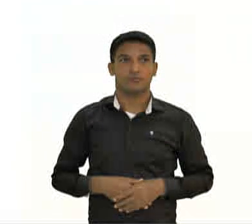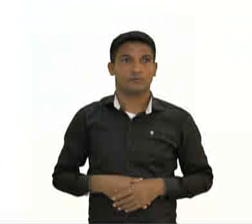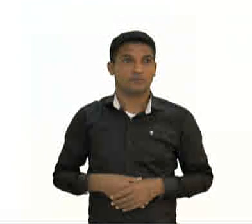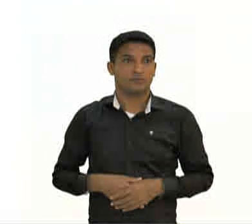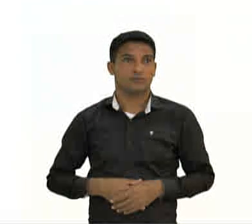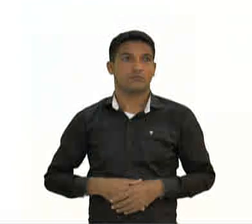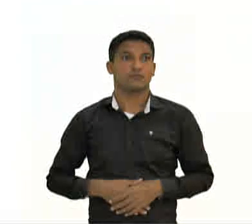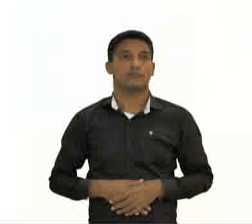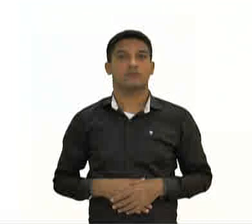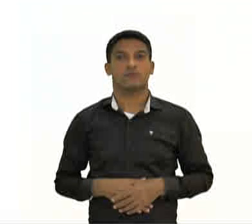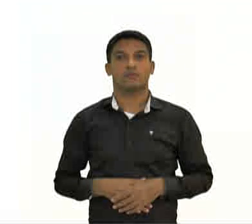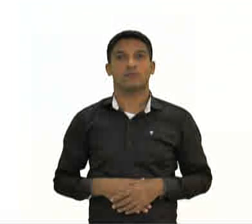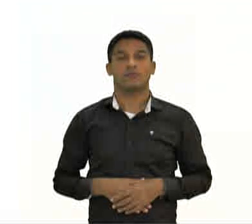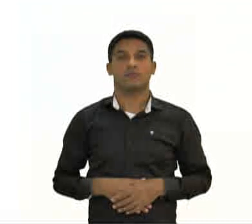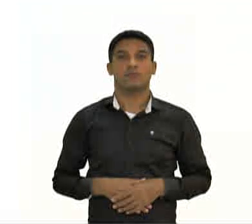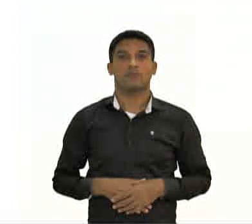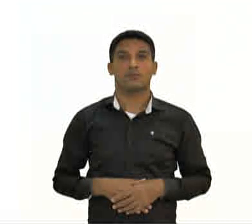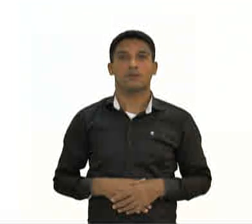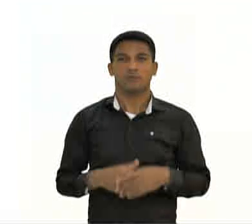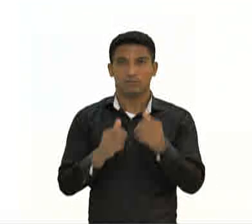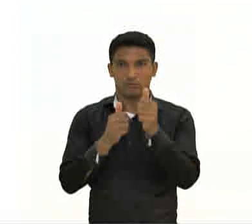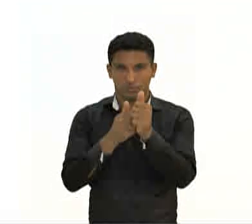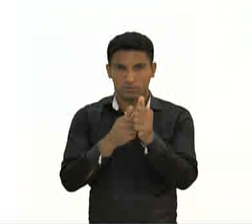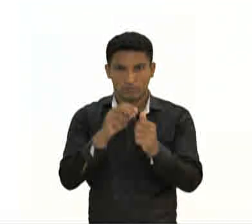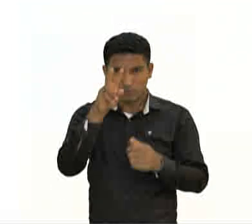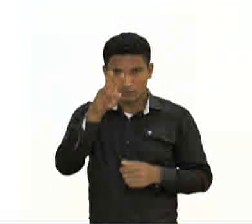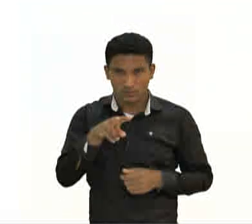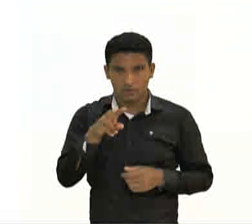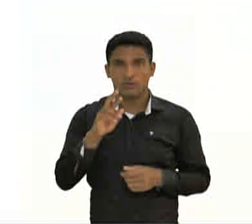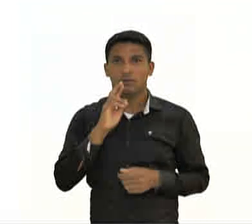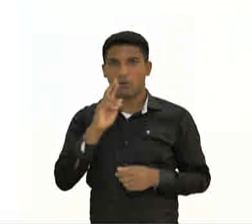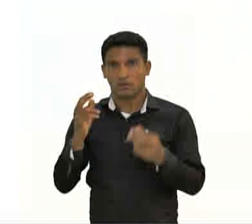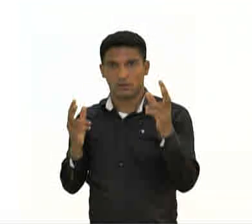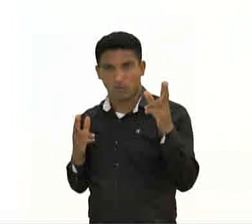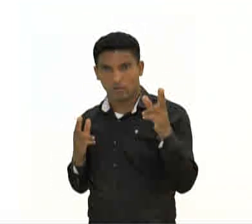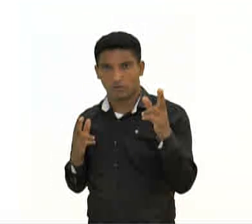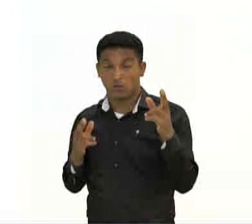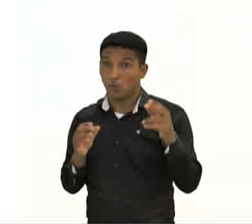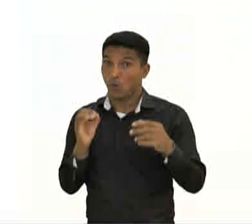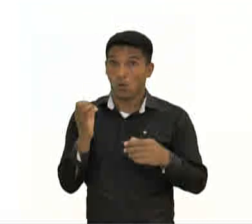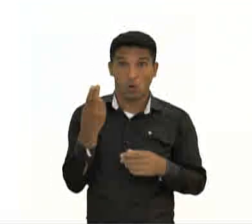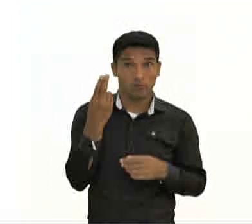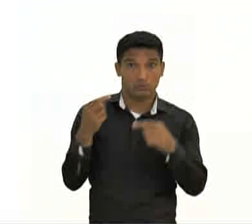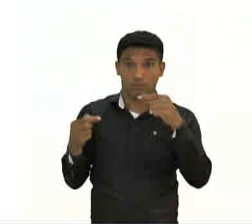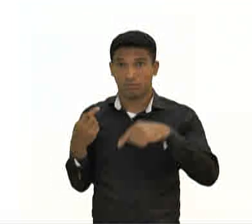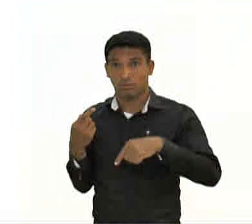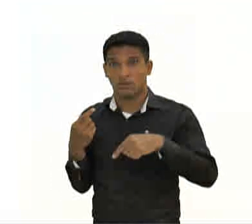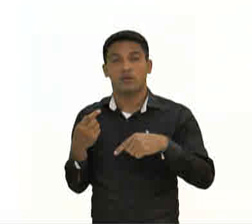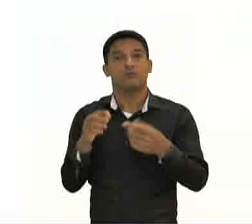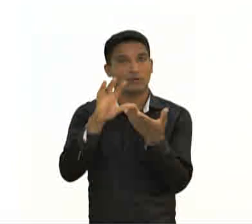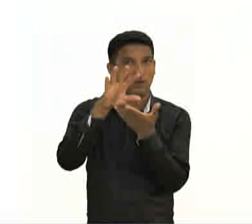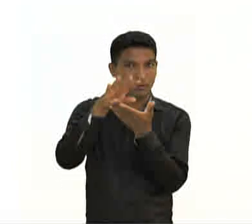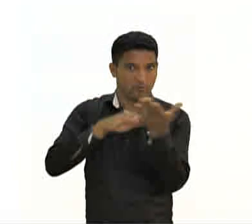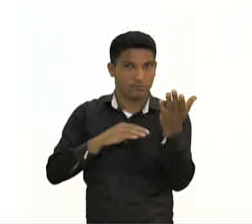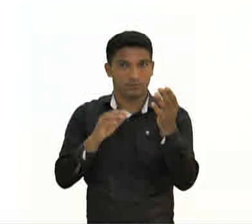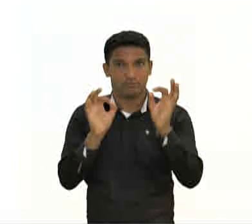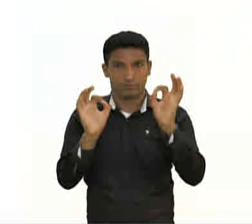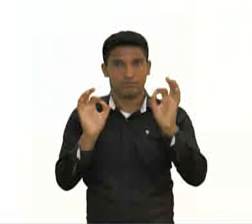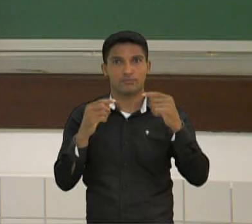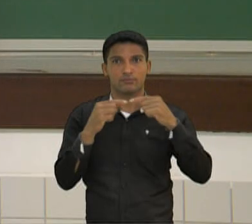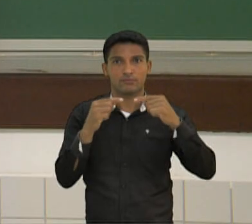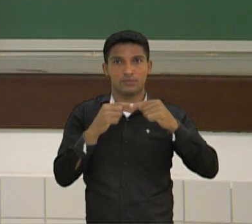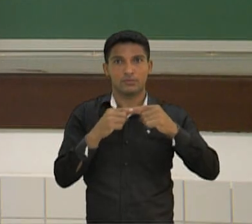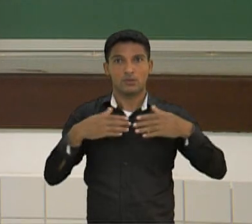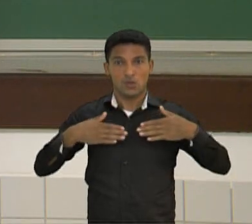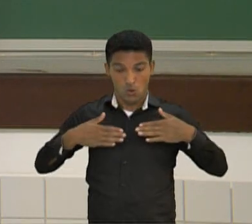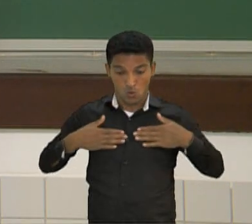vocês podem acompanhar, verifique se vocês acertaram ou se vocês erraram a questão. E como é a nossa última aula de